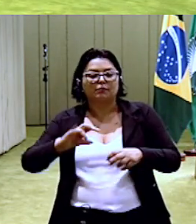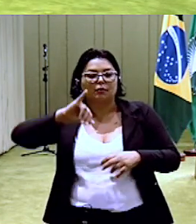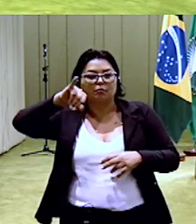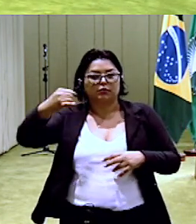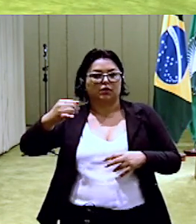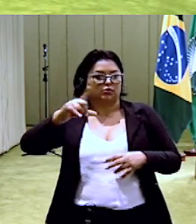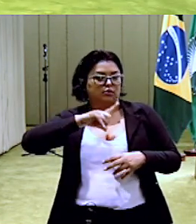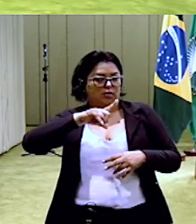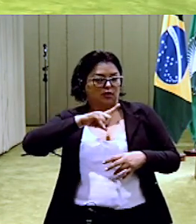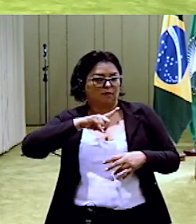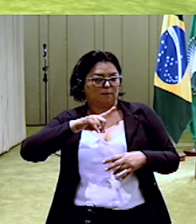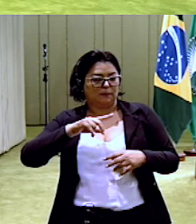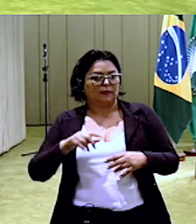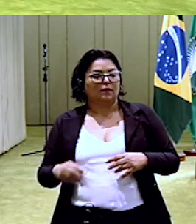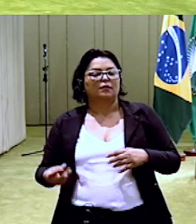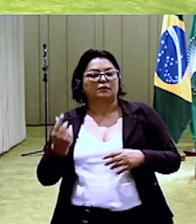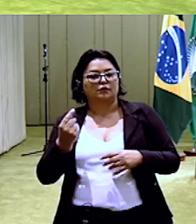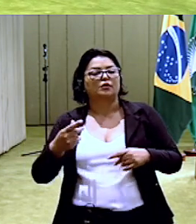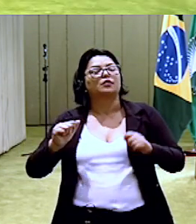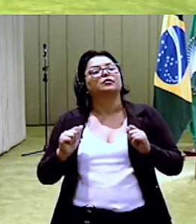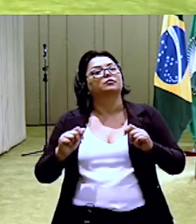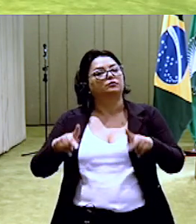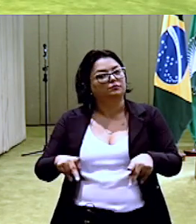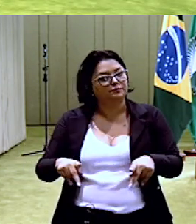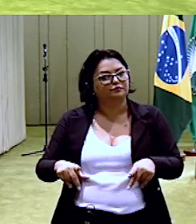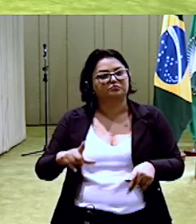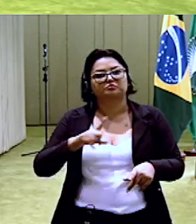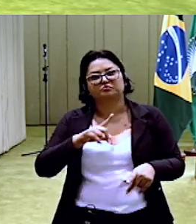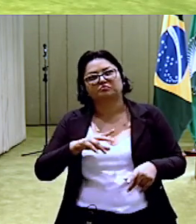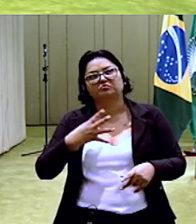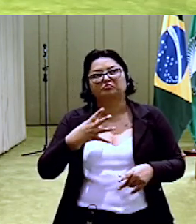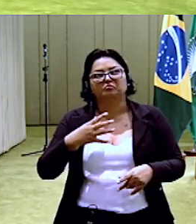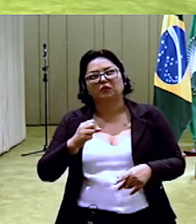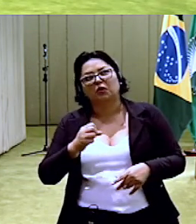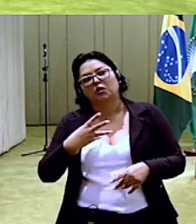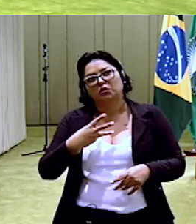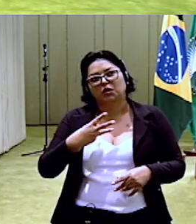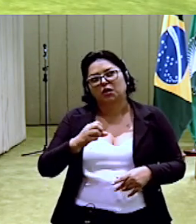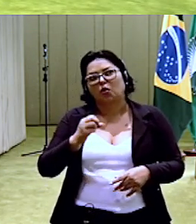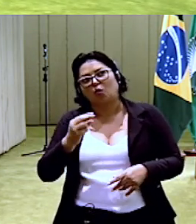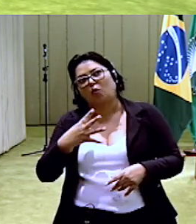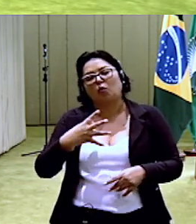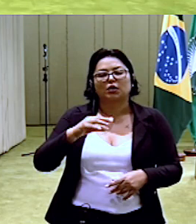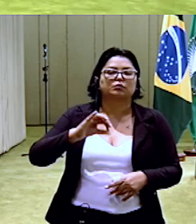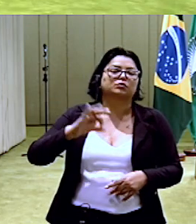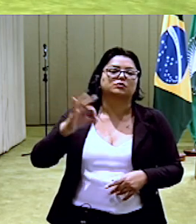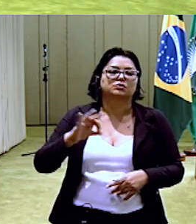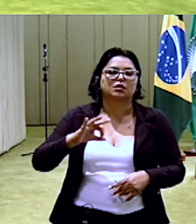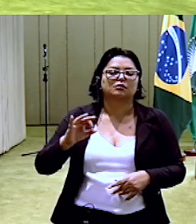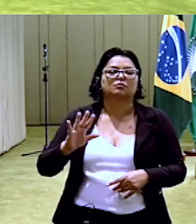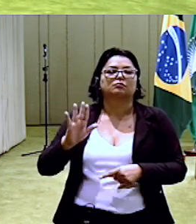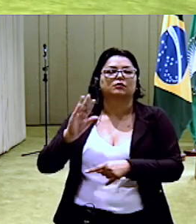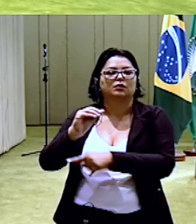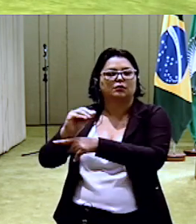existe. Esses fundos de pensões têm só retornos de 3 ou 4%, que não vai dar para poder aguentar, digamos, as